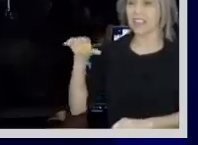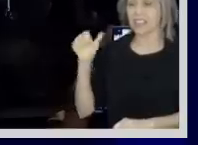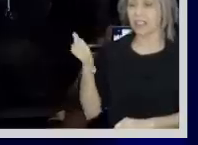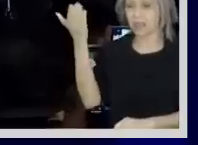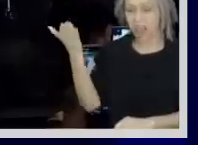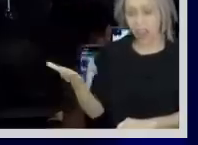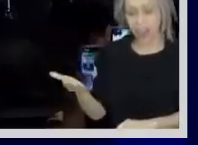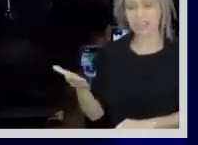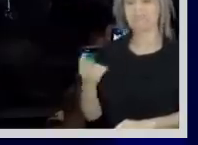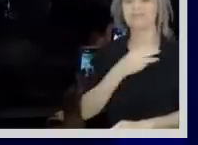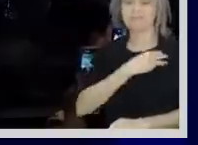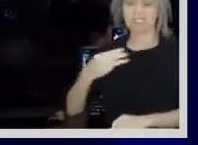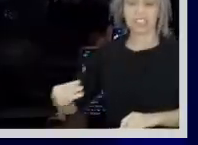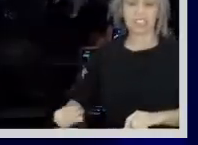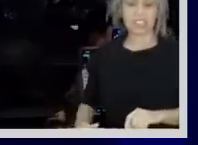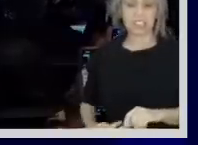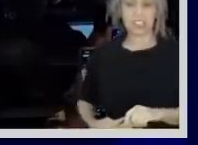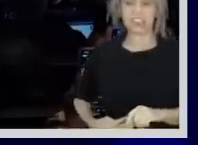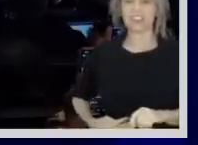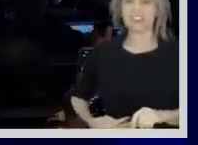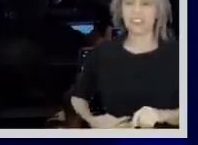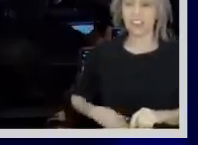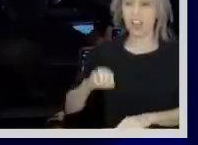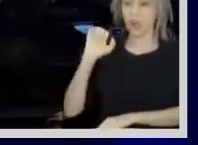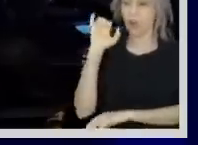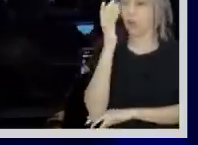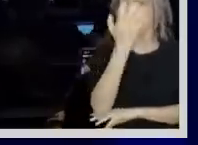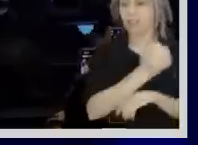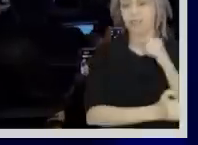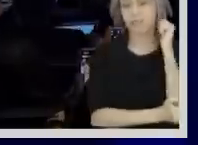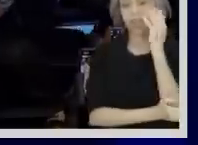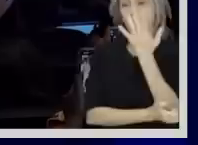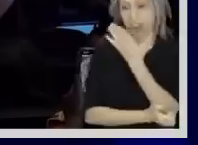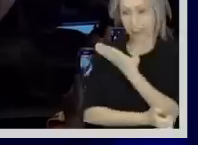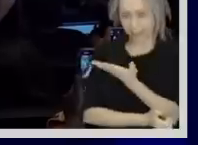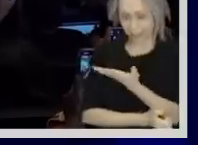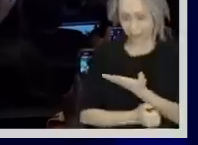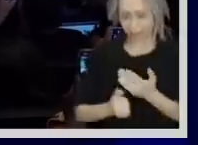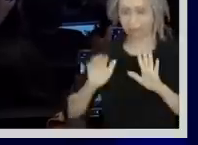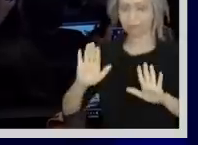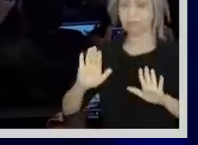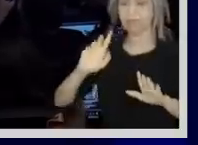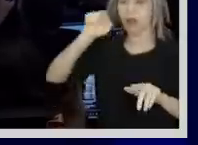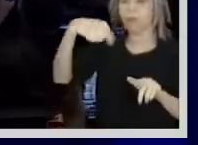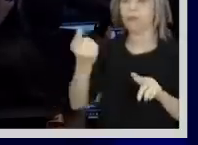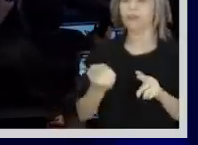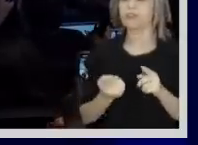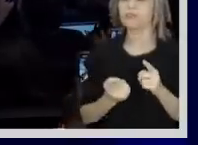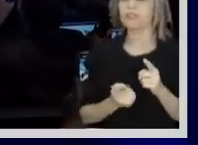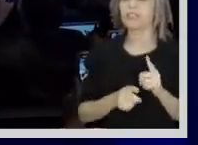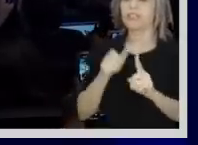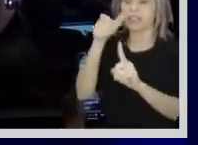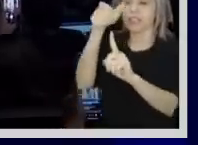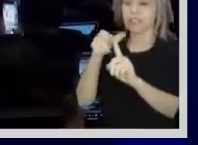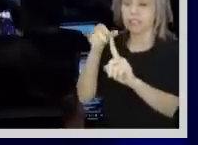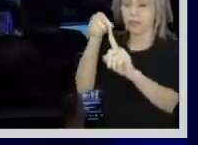MDBs dentro do MDB, né? A gente tem historicamente isso. A gente tem o MDB do Jader Barbalho, que indicou o Jader Filho para